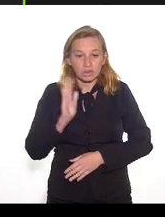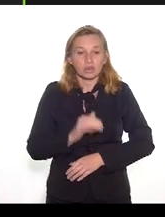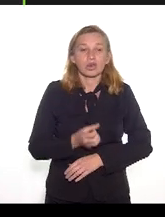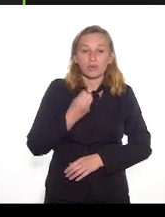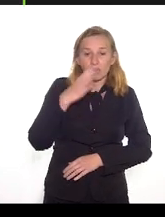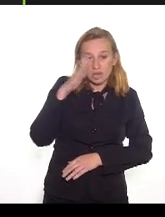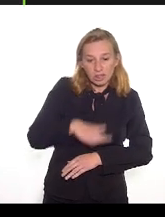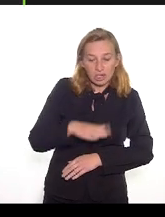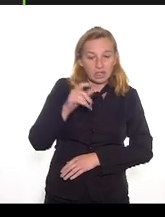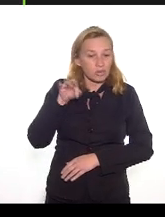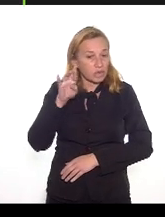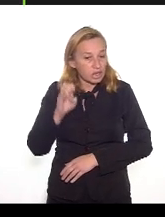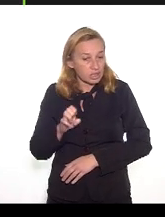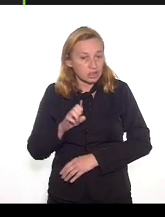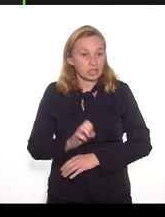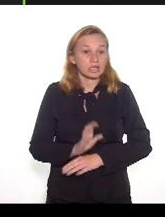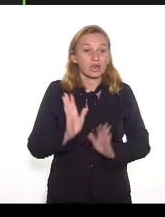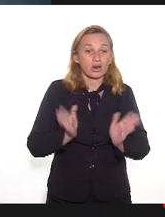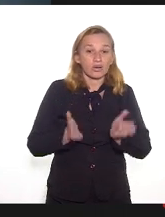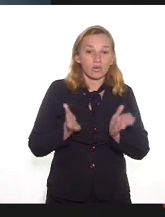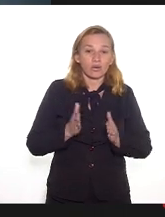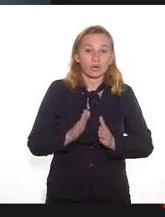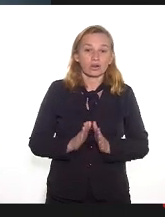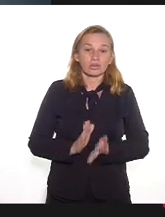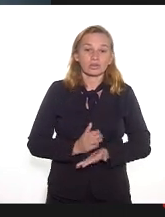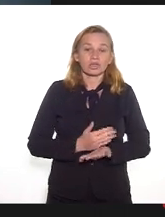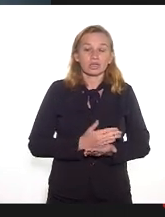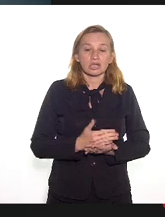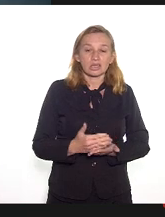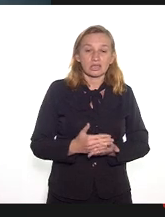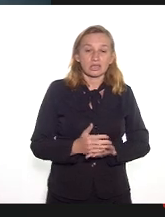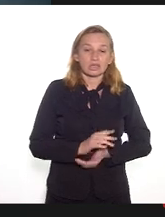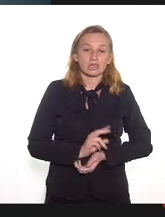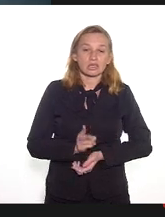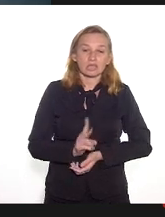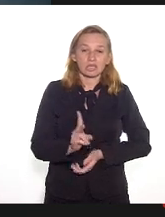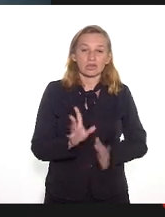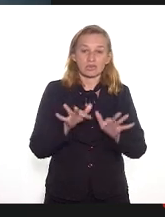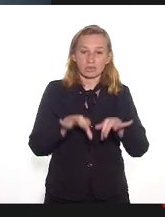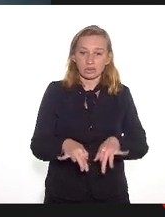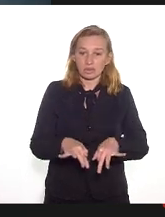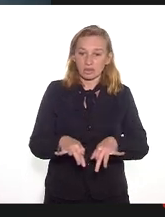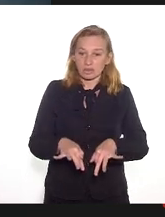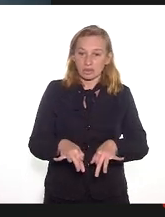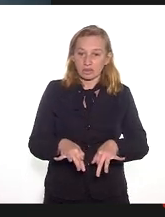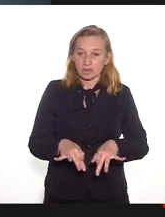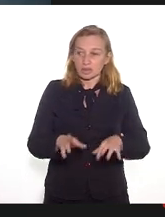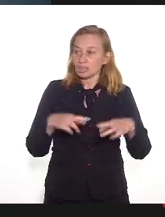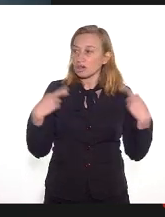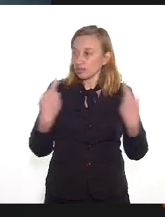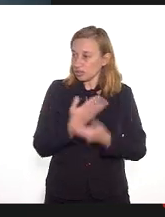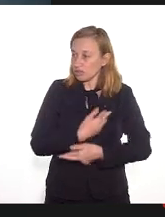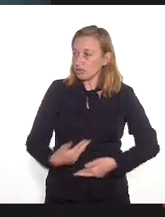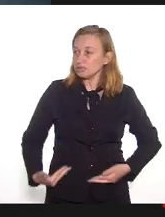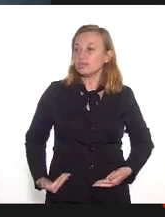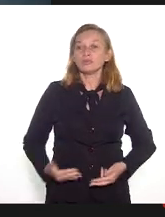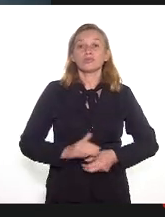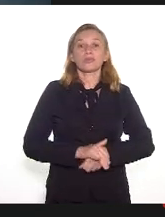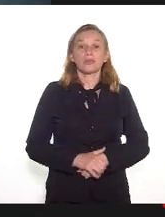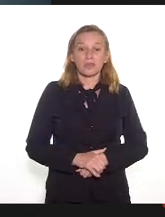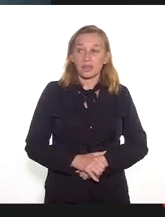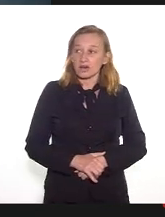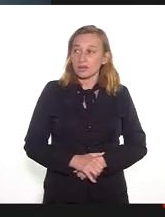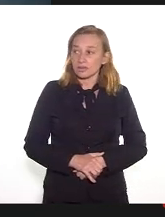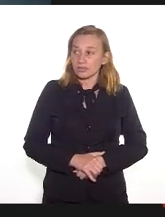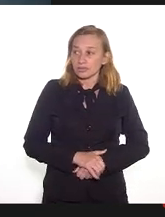Boa tarde, Almirante Ilkes. Agora nós vamos aí seguir para o encerramento da nossa audiência, mas antes